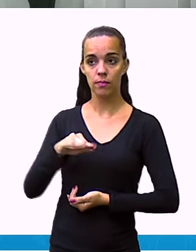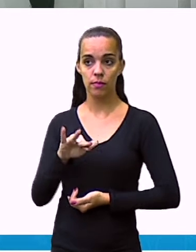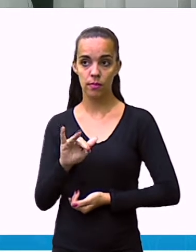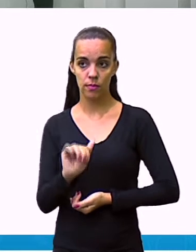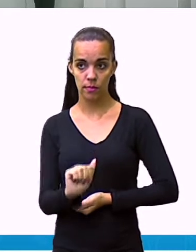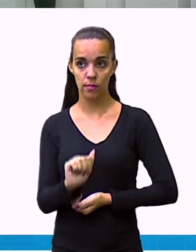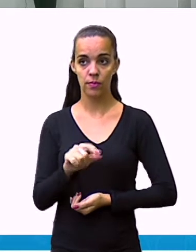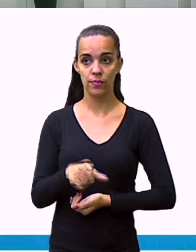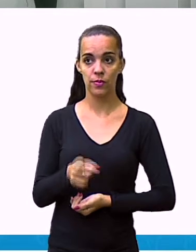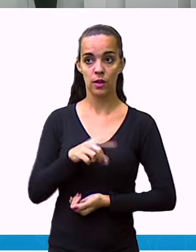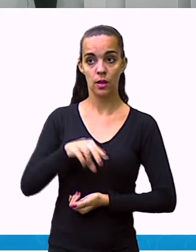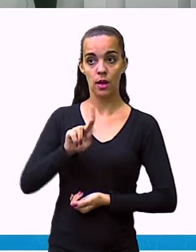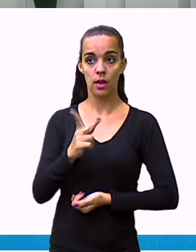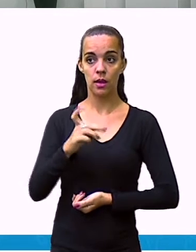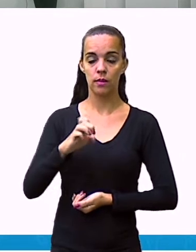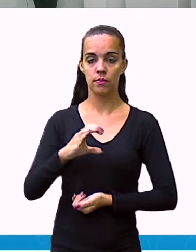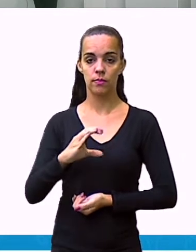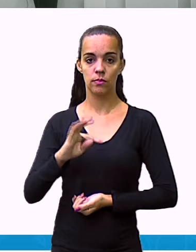hectograma